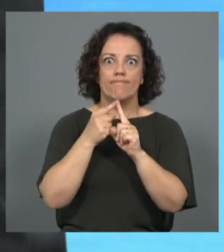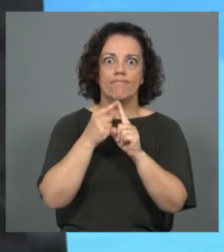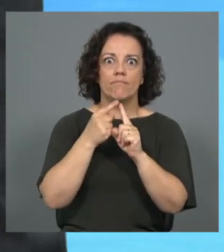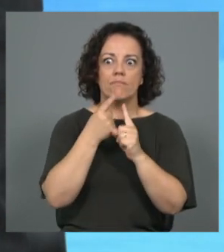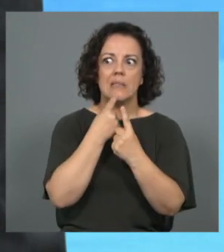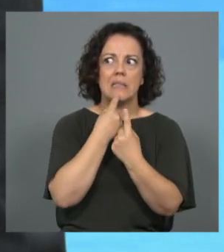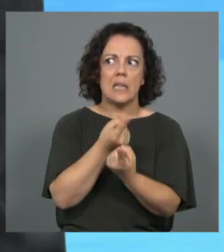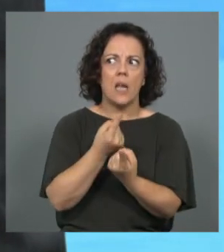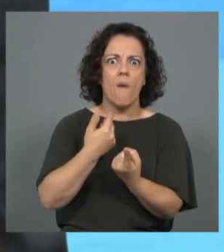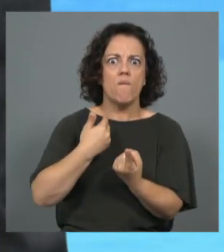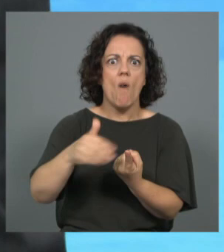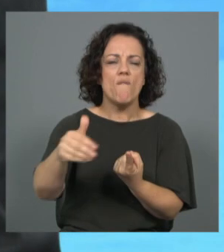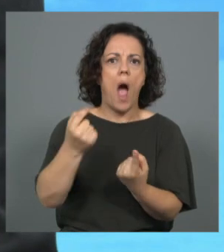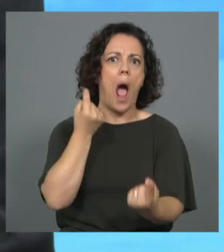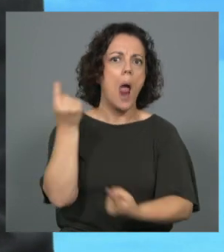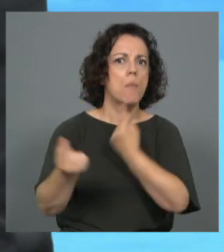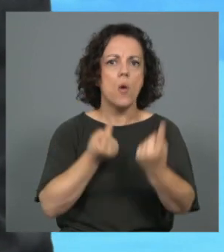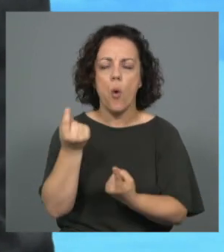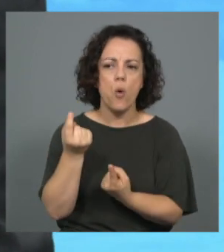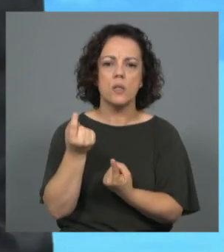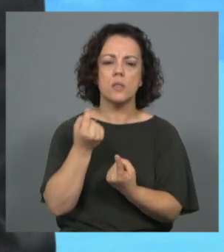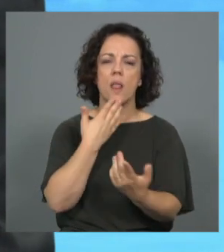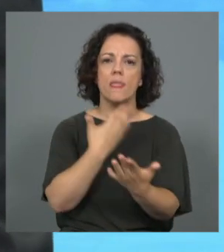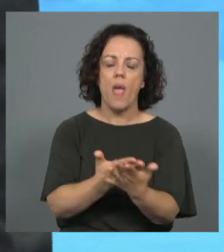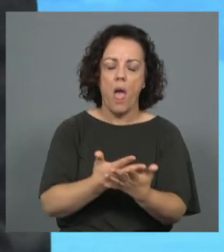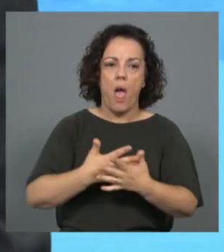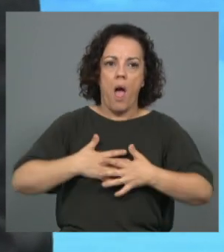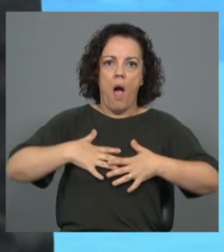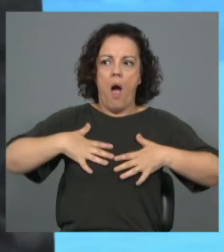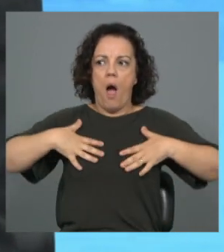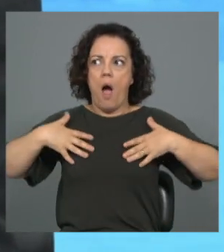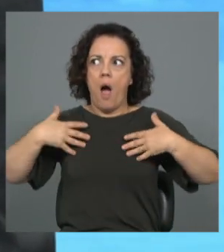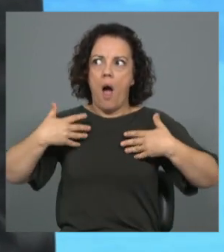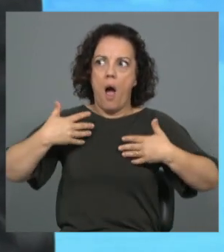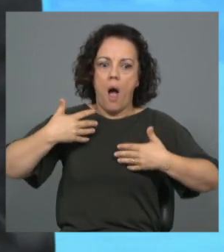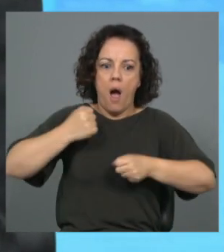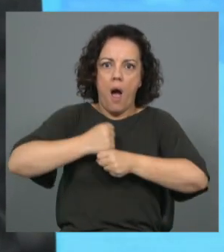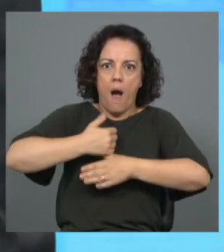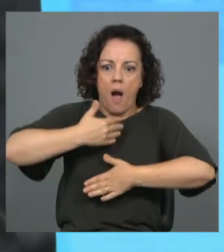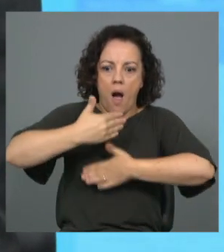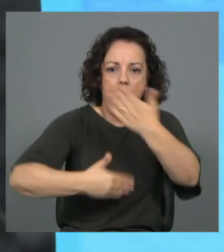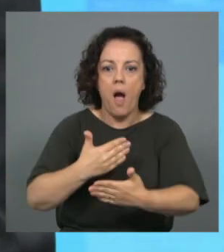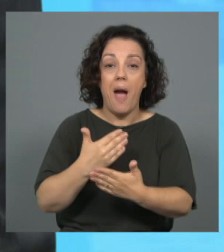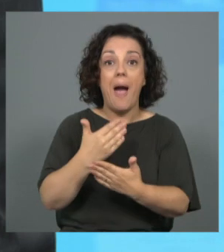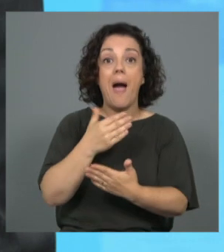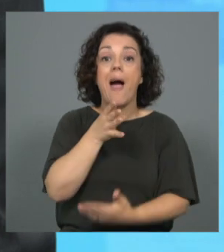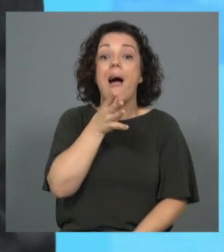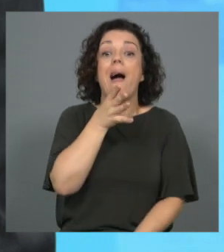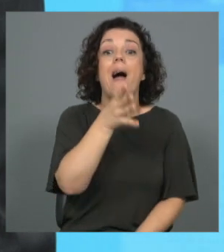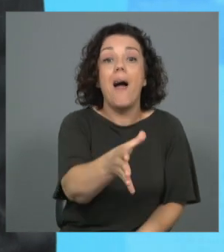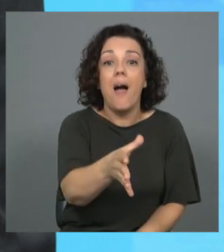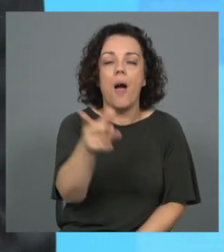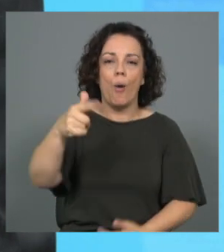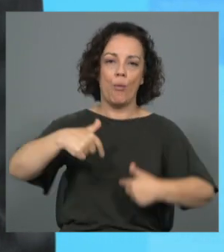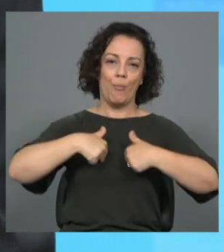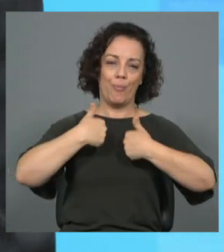palavra que constrói, que move, que comove. É a sua palavra. É uma